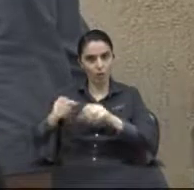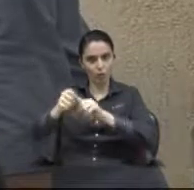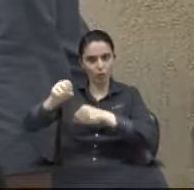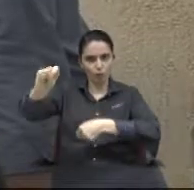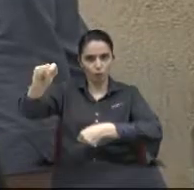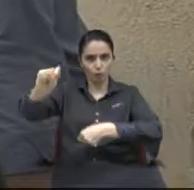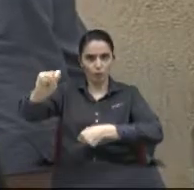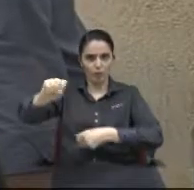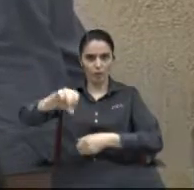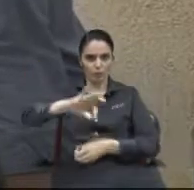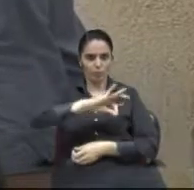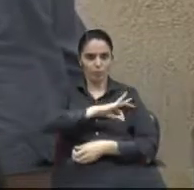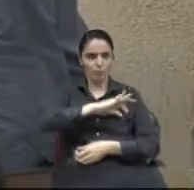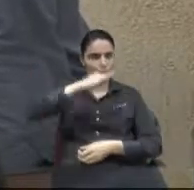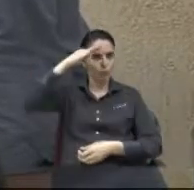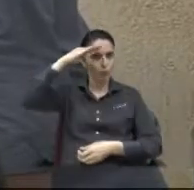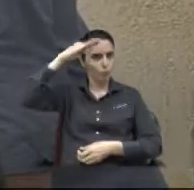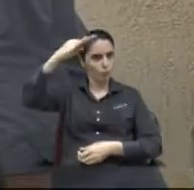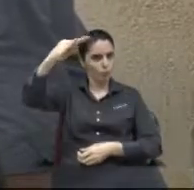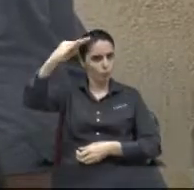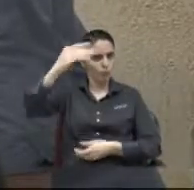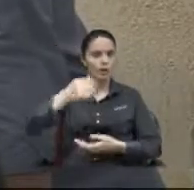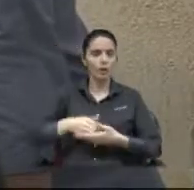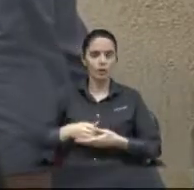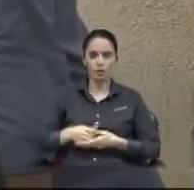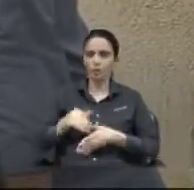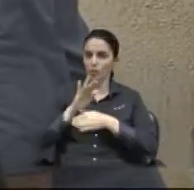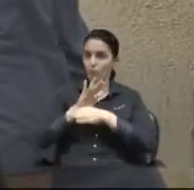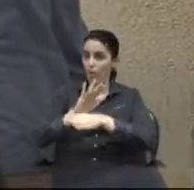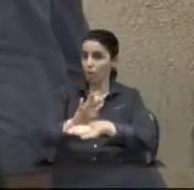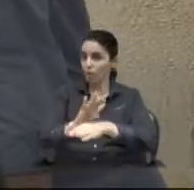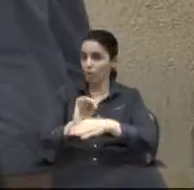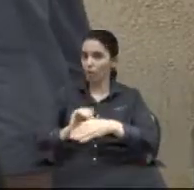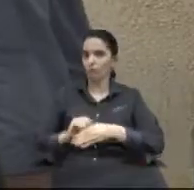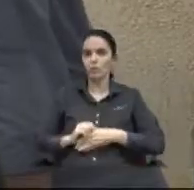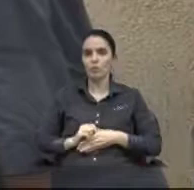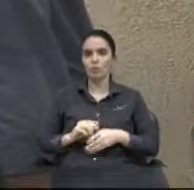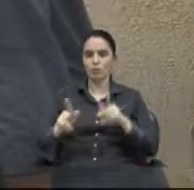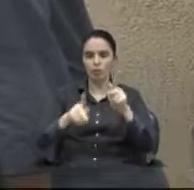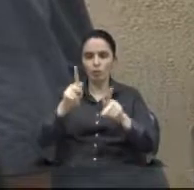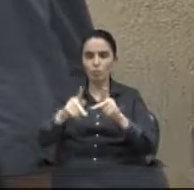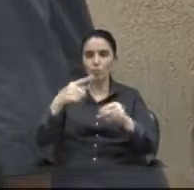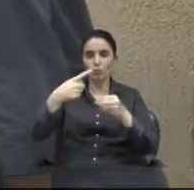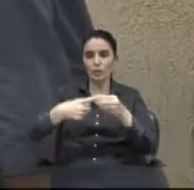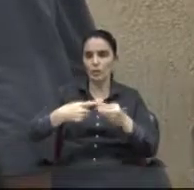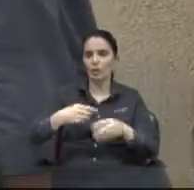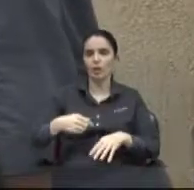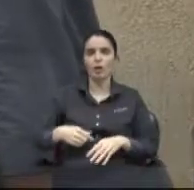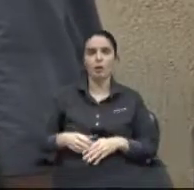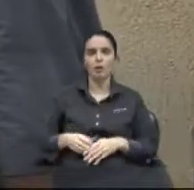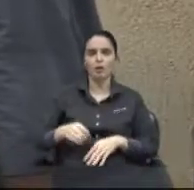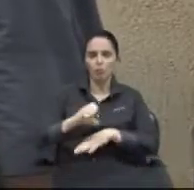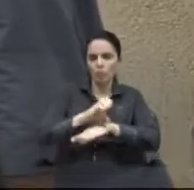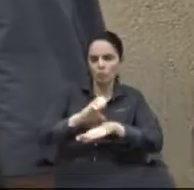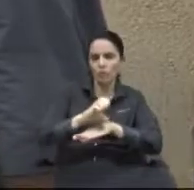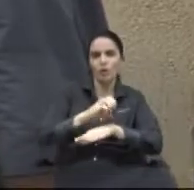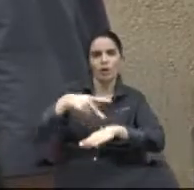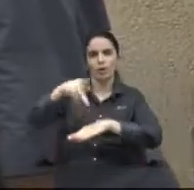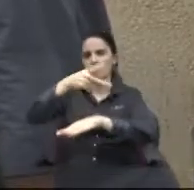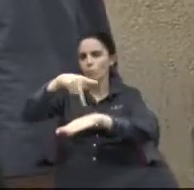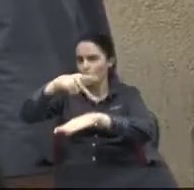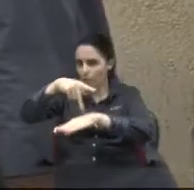em prol da nossa cidade em prol do nosso estado em prol do nosso país então eu vejo que nada